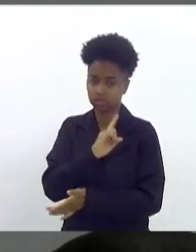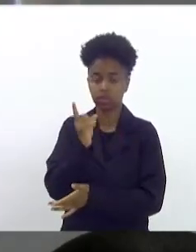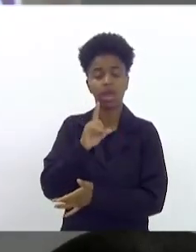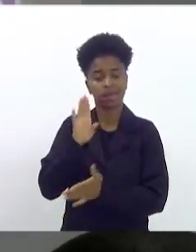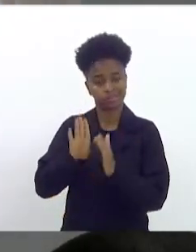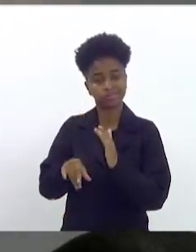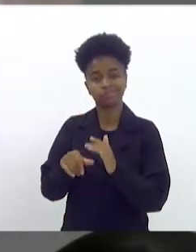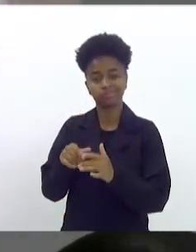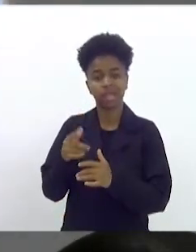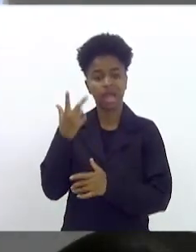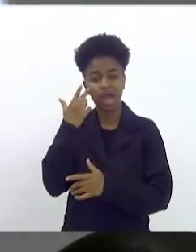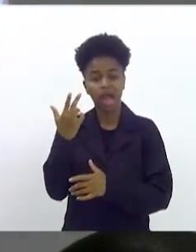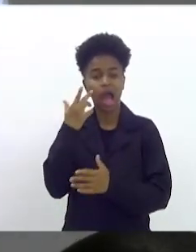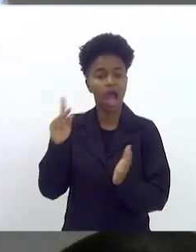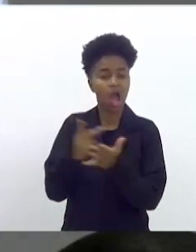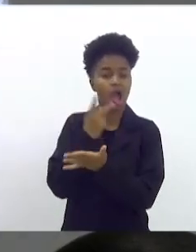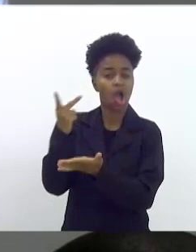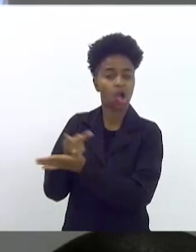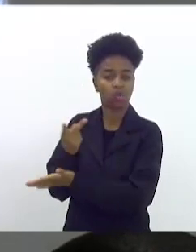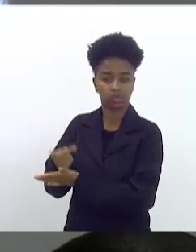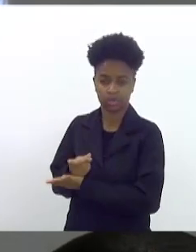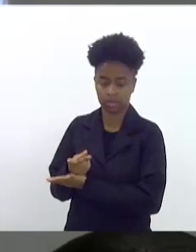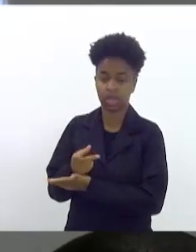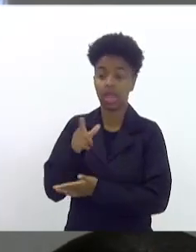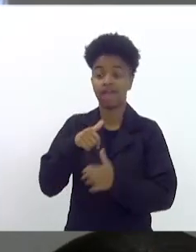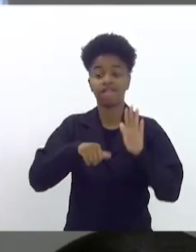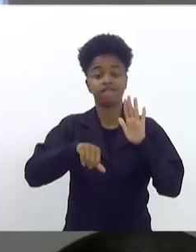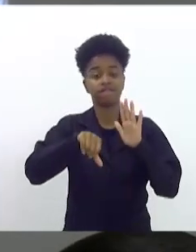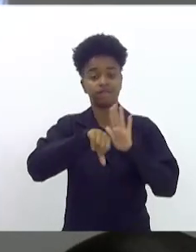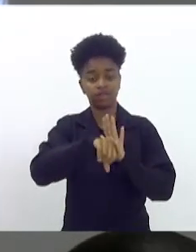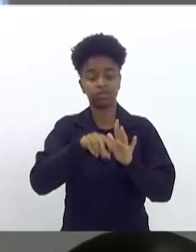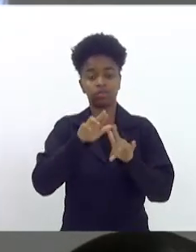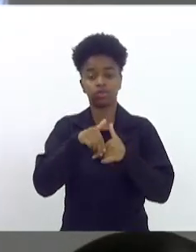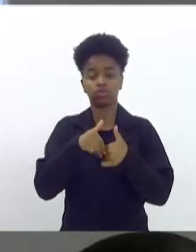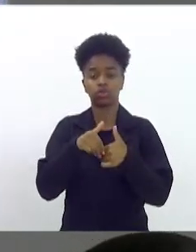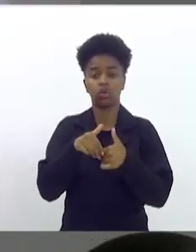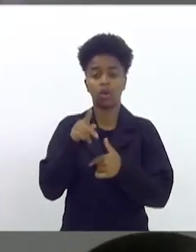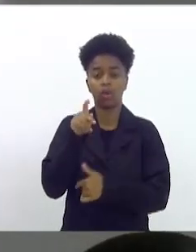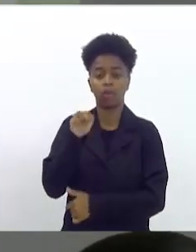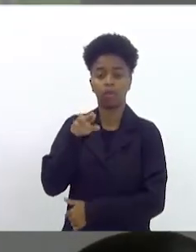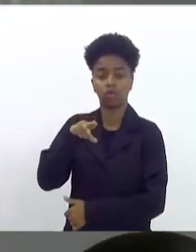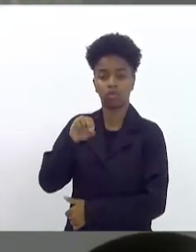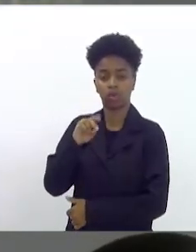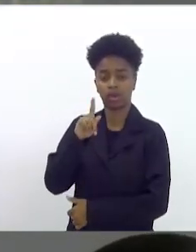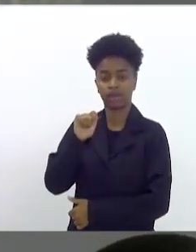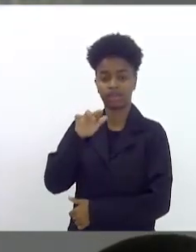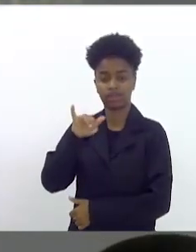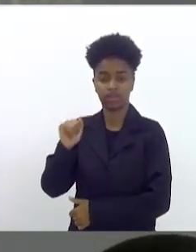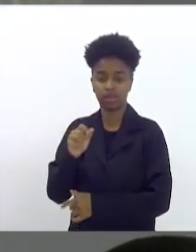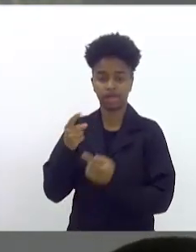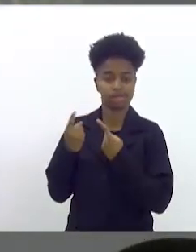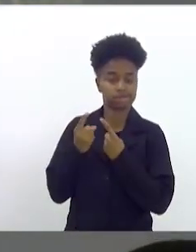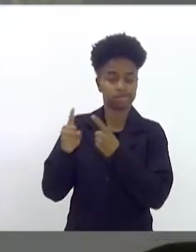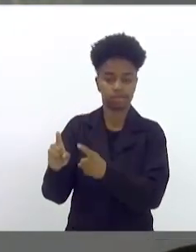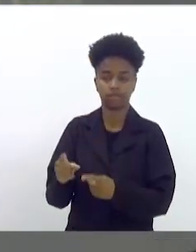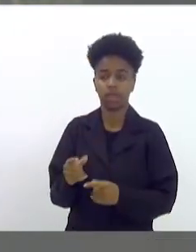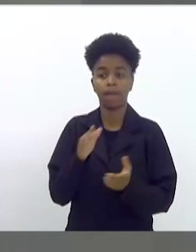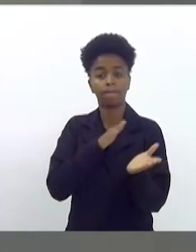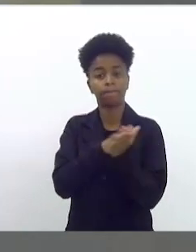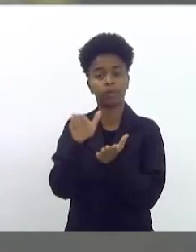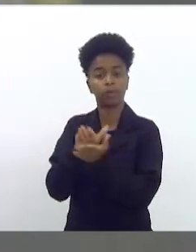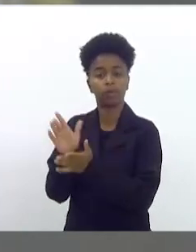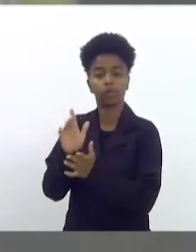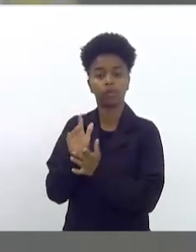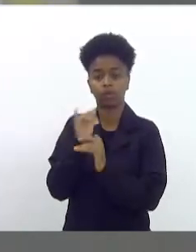comum do que a gente imagina. Ela é uma vítima da chamada pornografia de vingança. Ou publicou fotos nossas, íntimas,